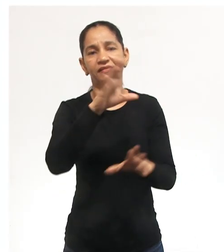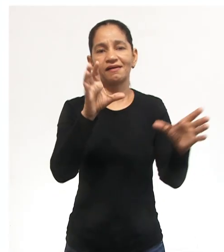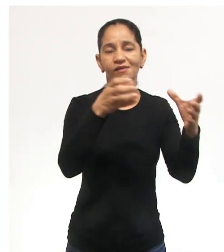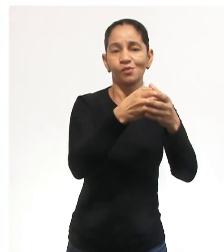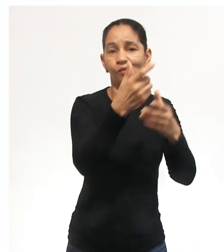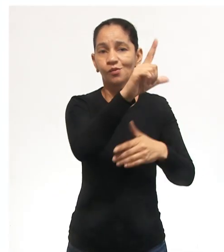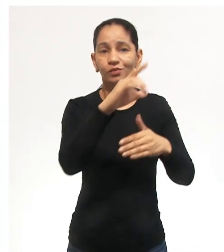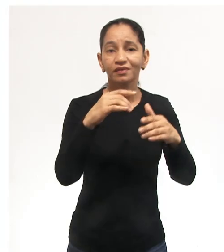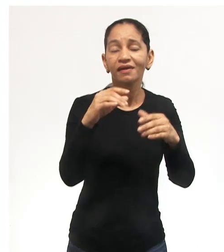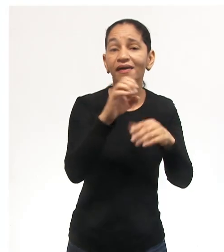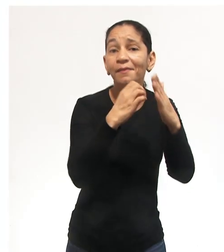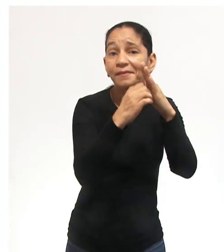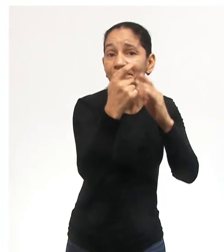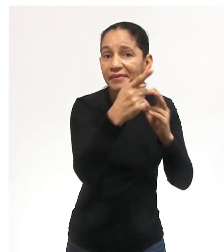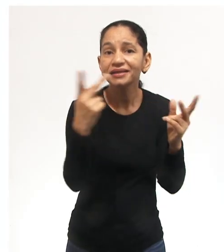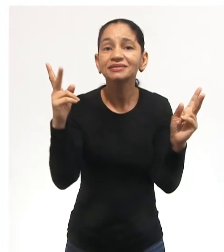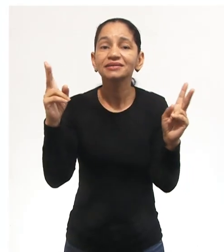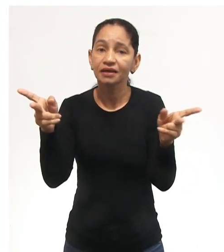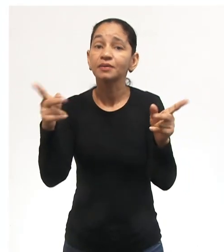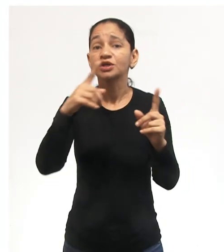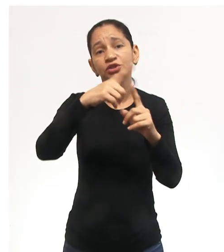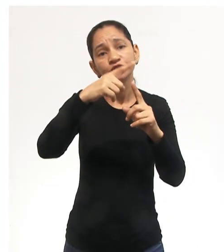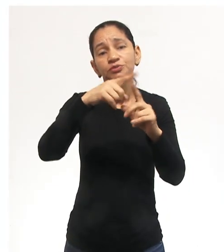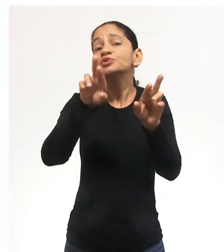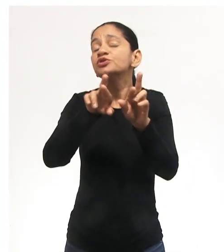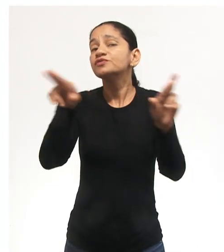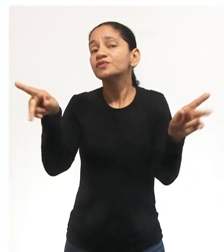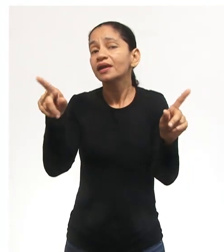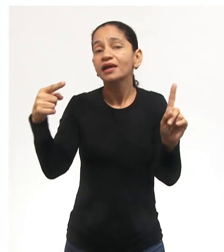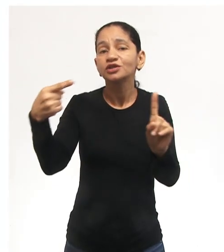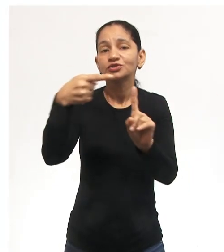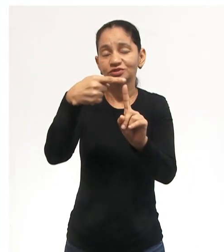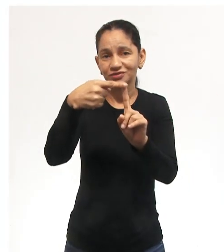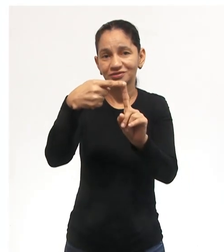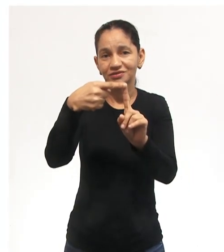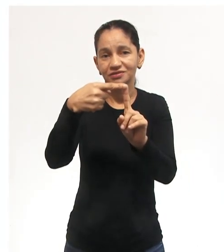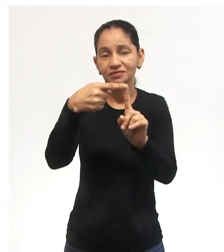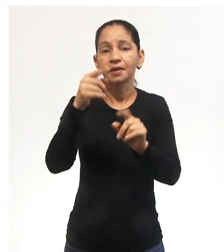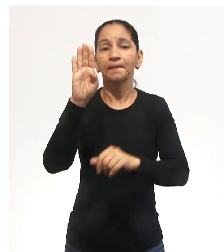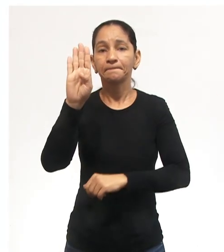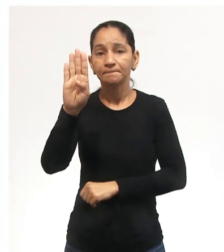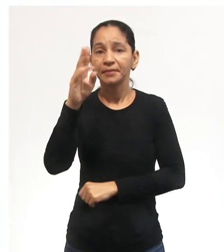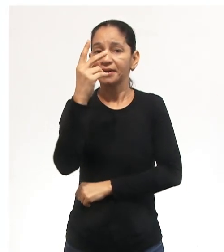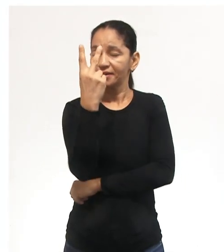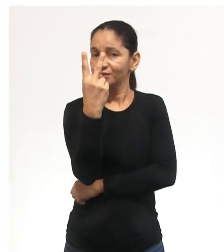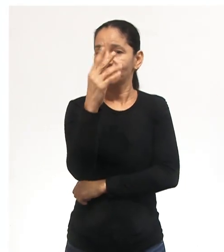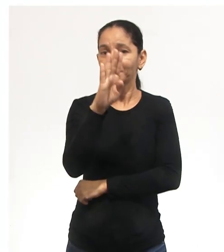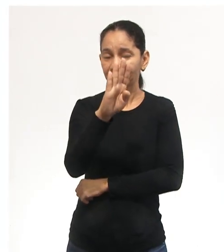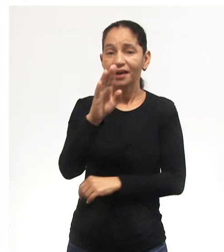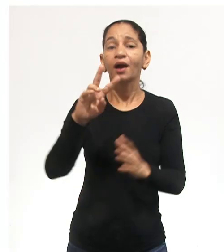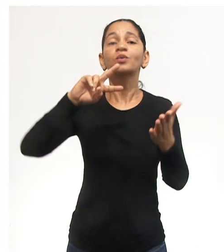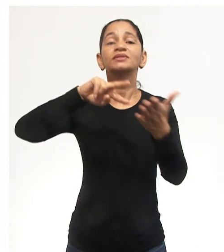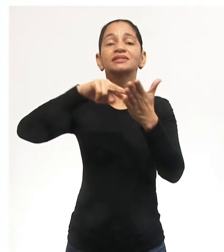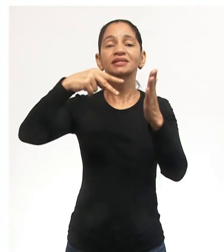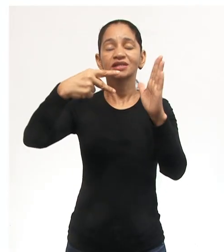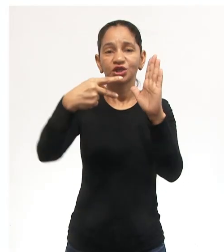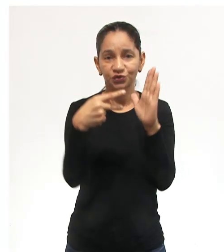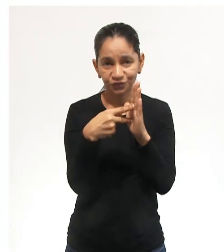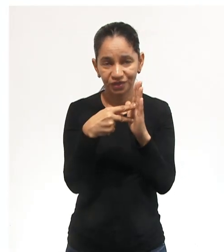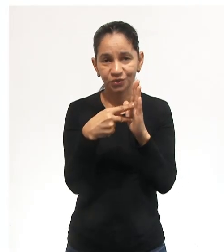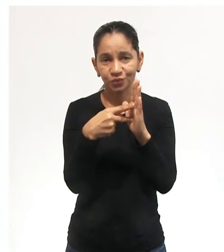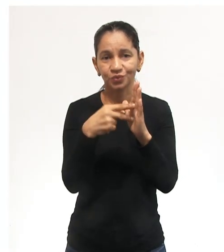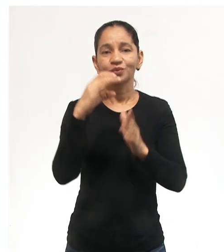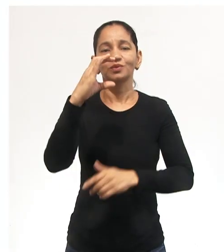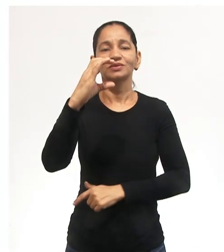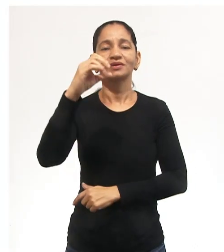Aí fala business to business, B2B, tá? É um modelo de e-commerce,